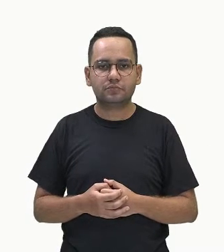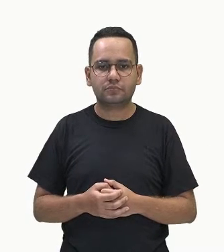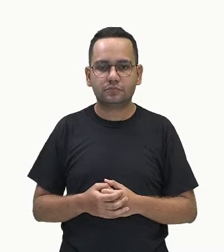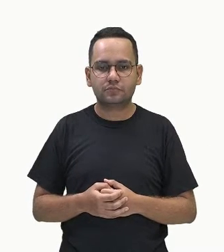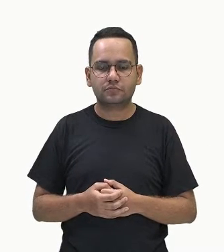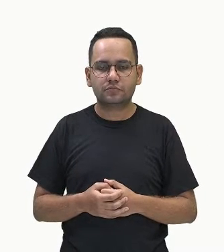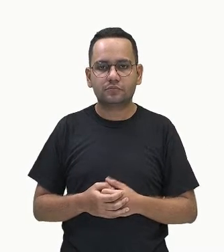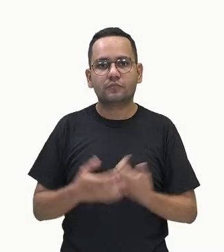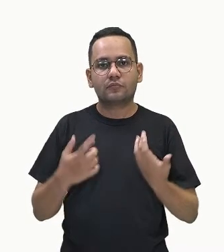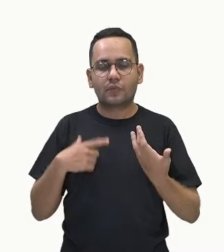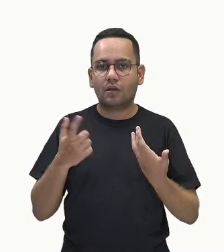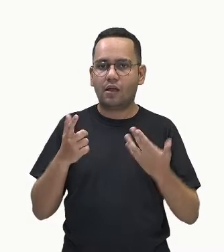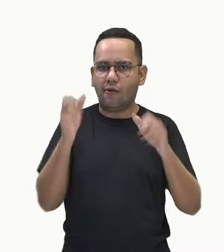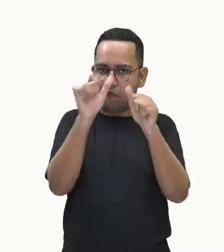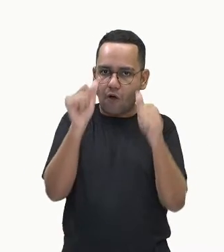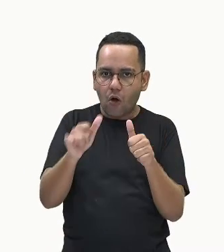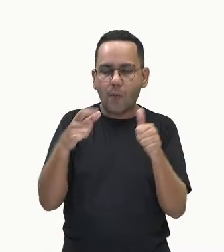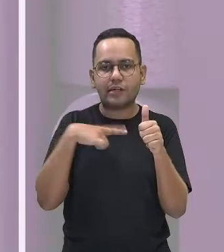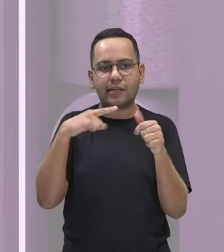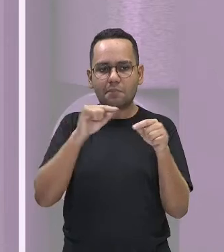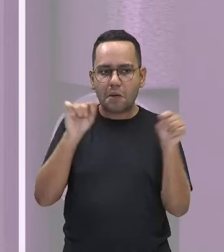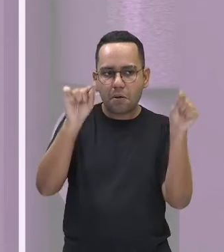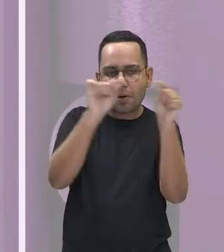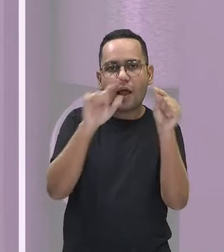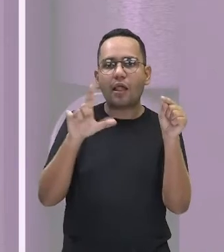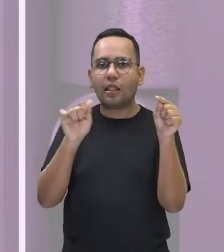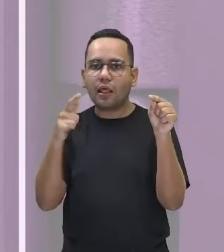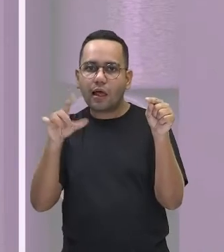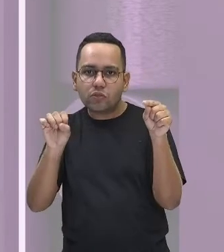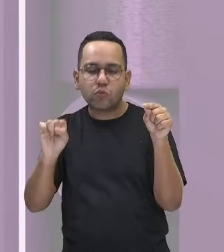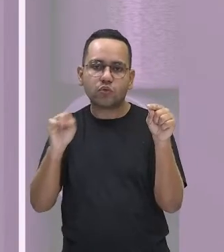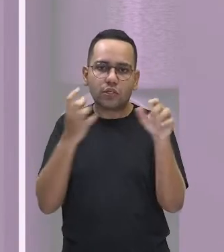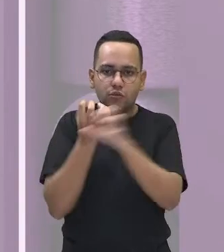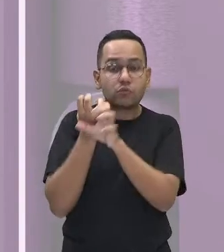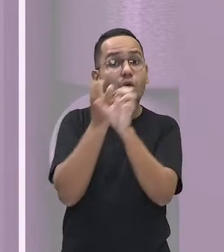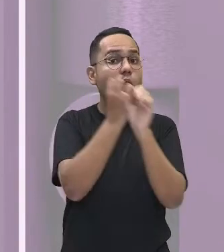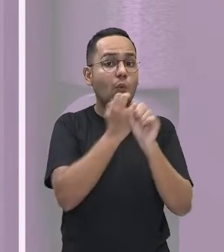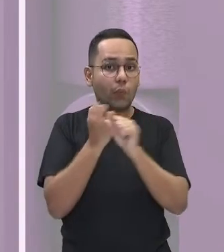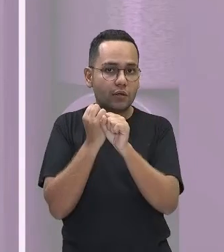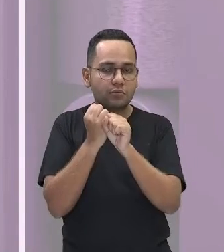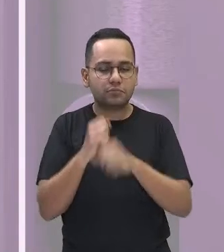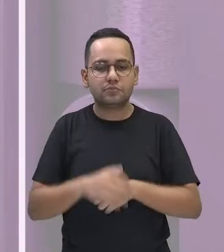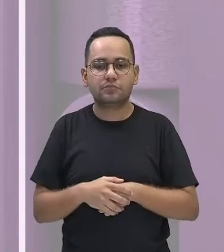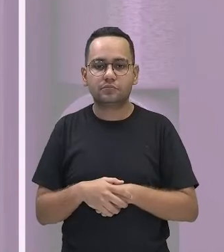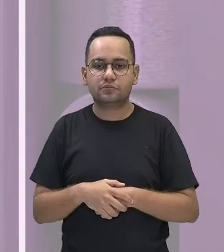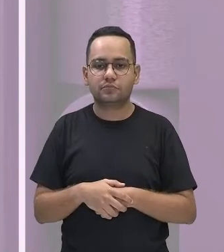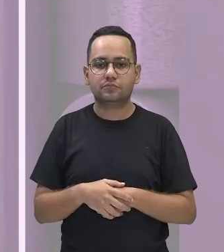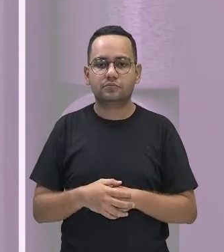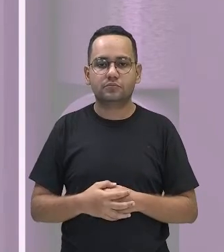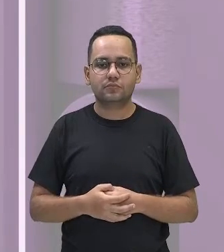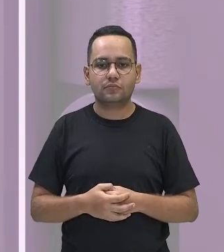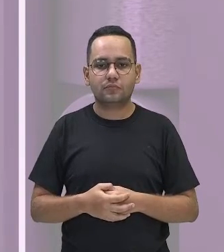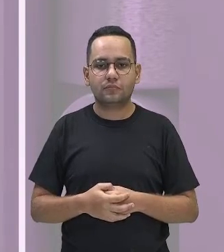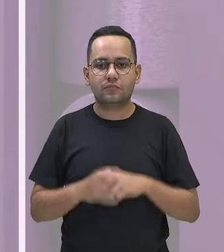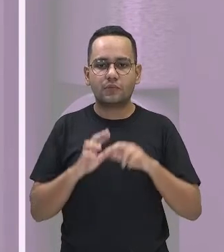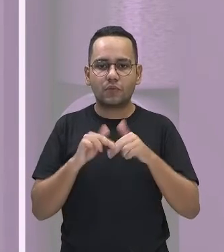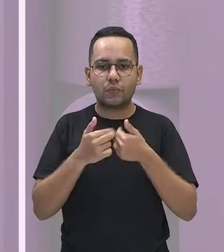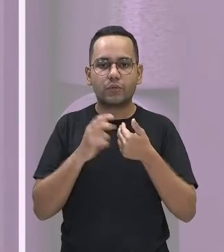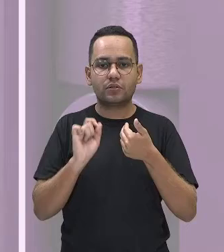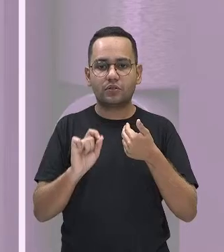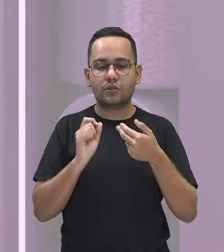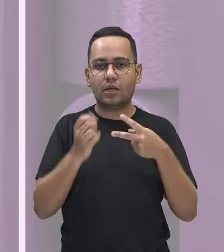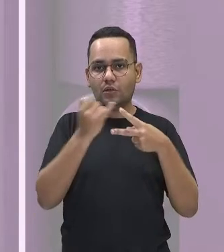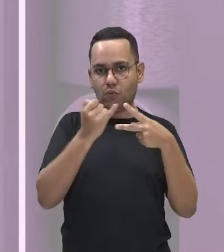a soma de todos os lados, certo? Se ele é a soma de todos os lados, então eu vou somar os lados de um